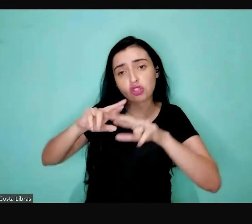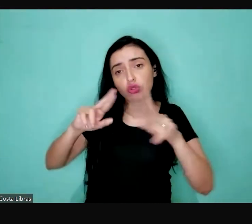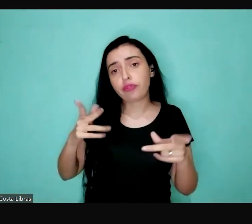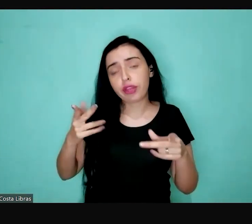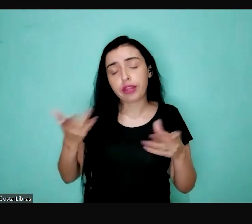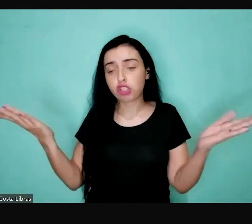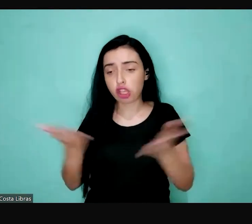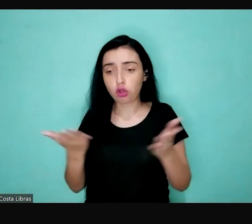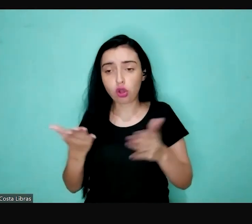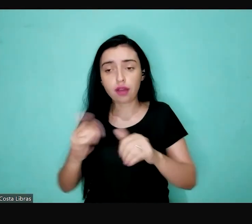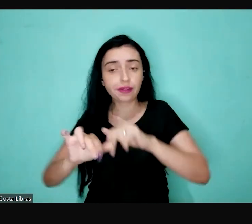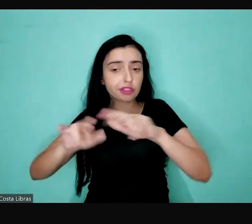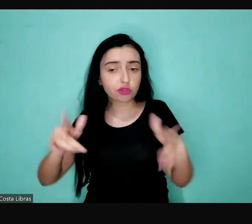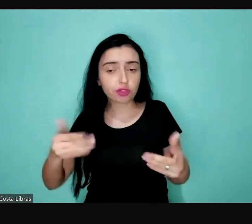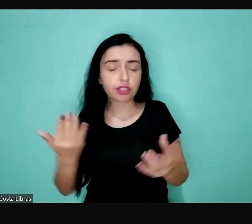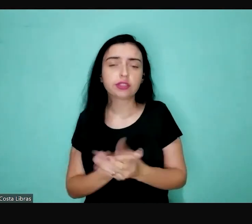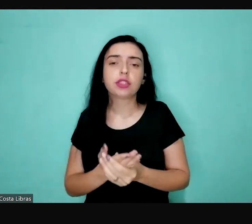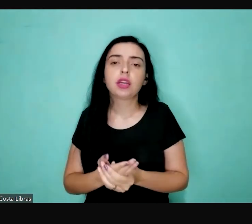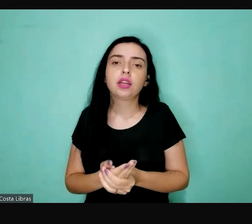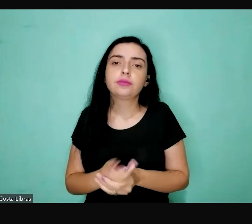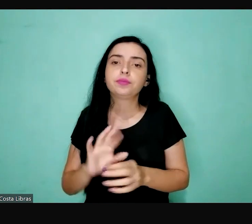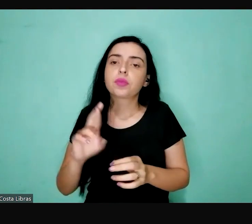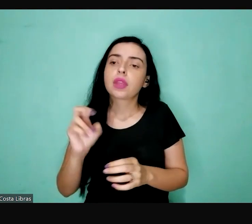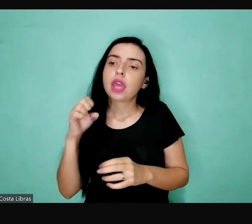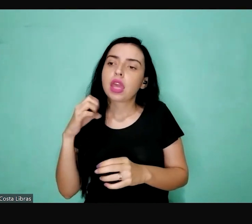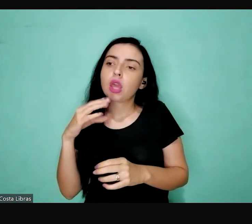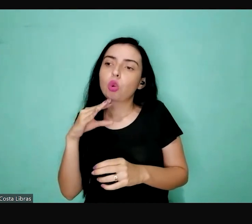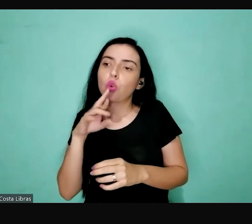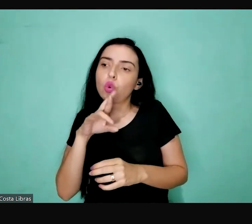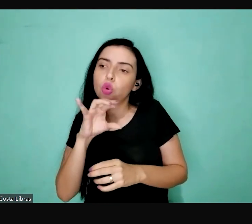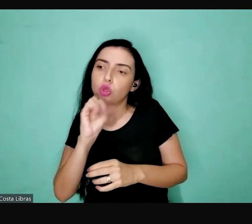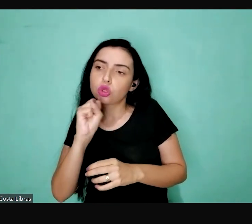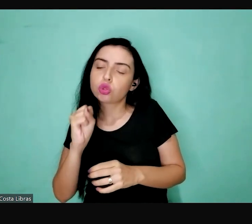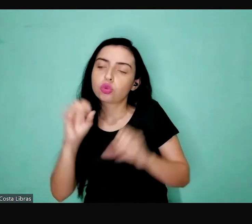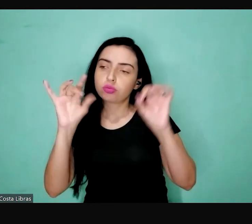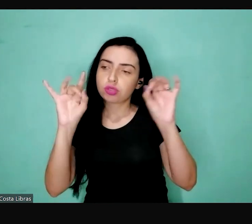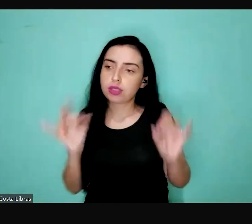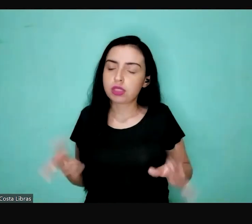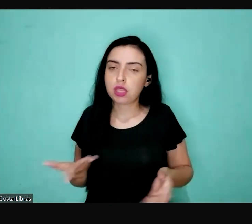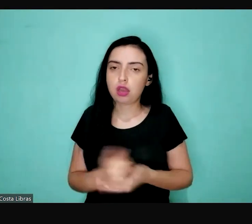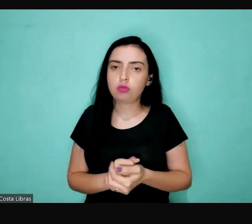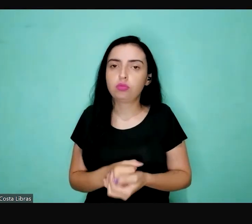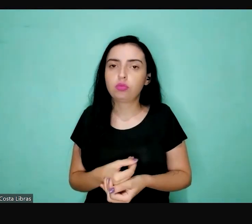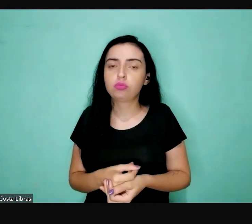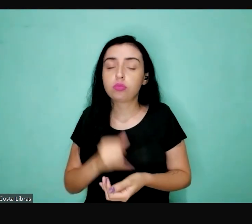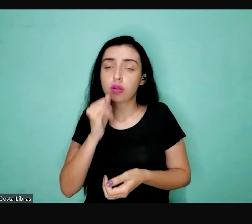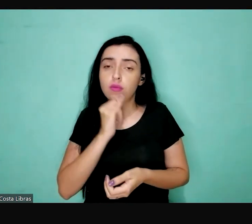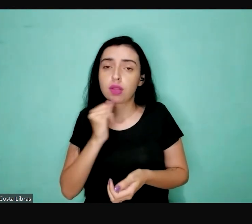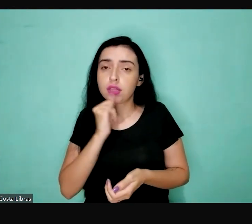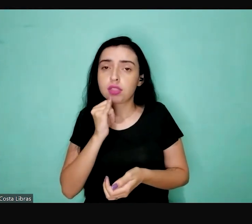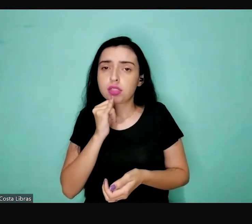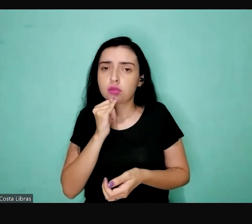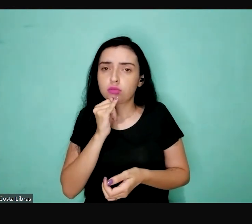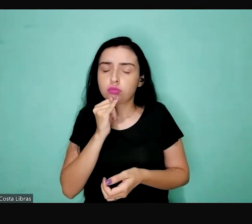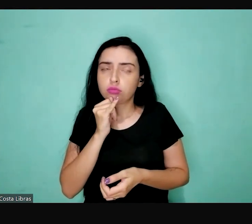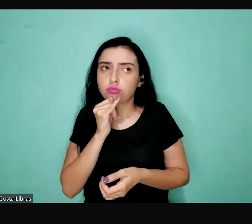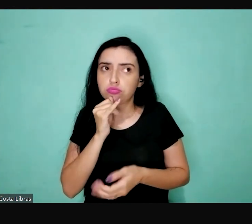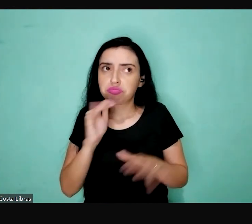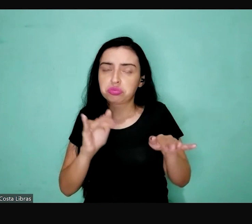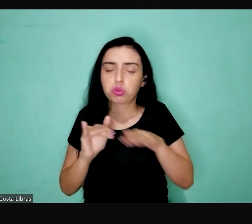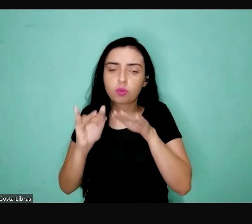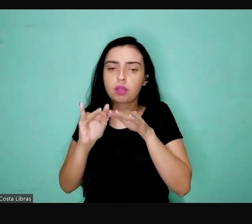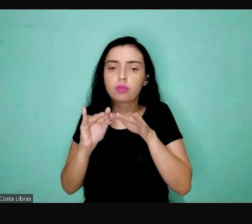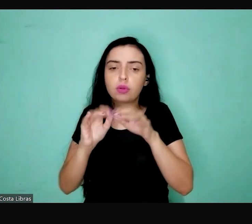forma, que chegou em recurso extraordinário, agora numa DIN. Como a composição, eu estou dando o exemplo, como a composição de um